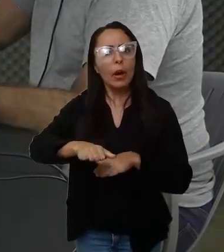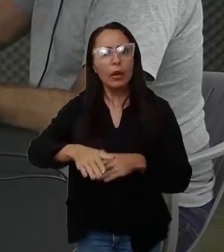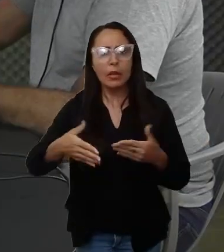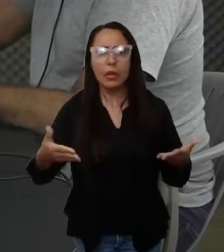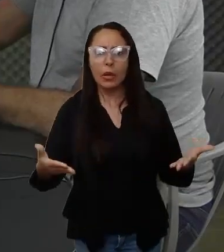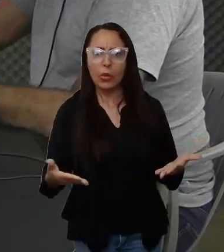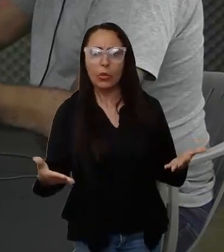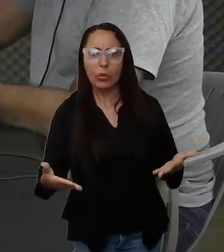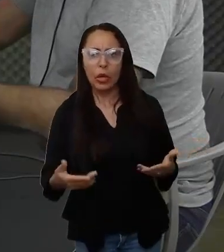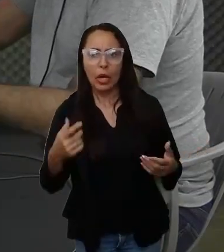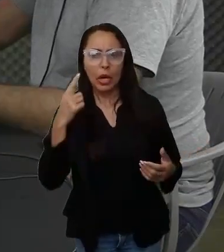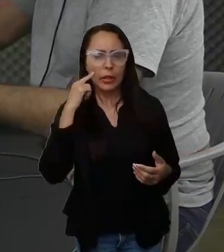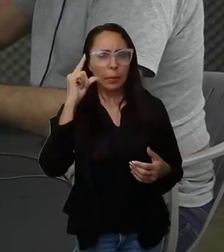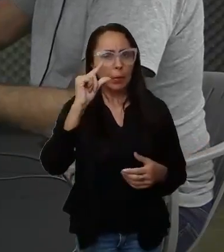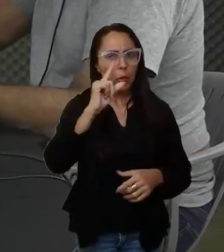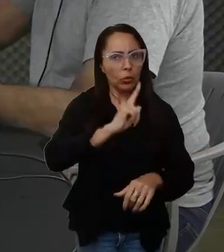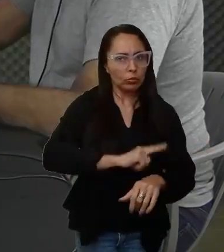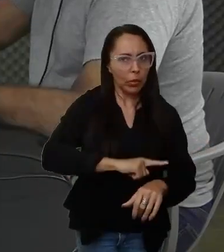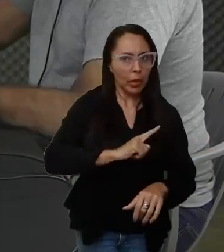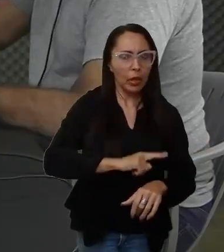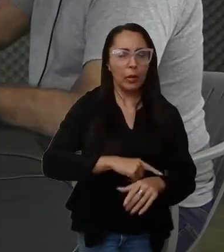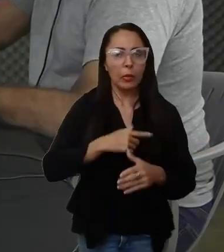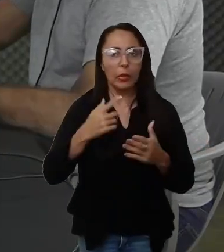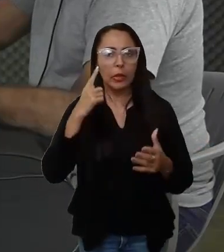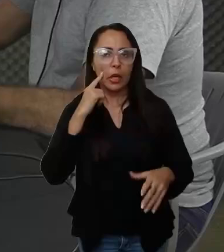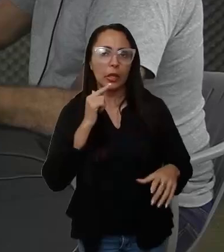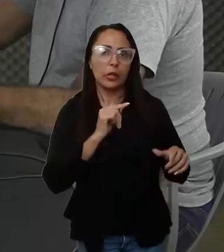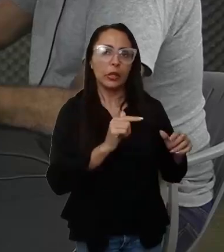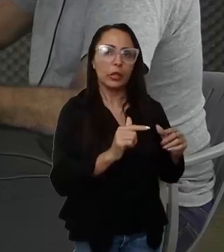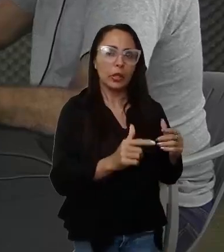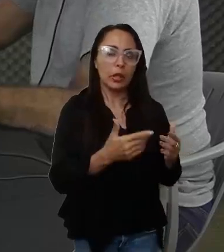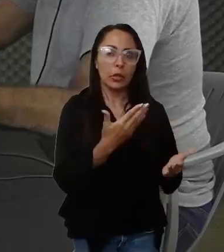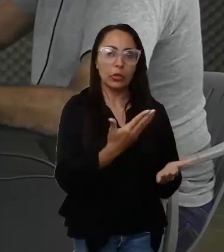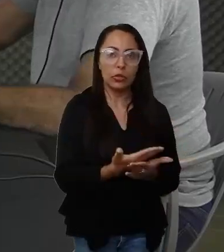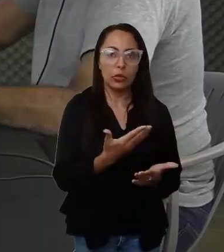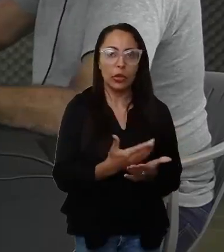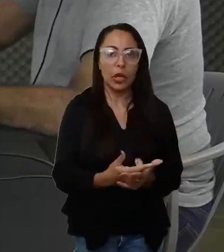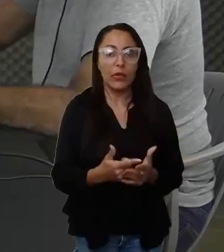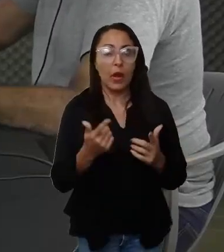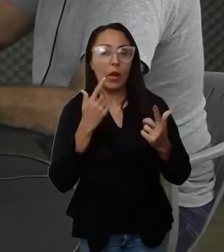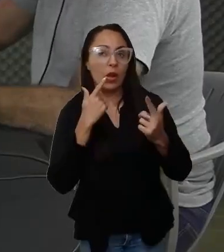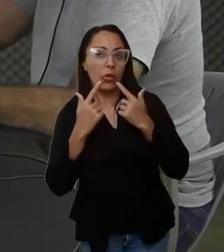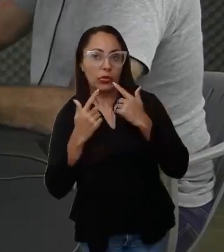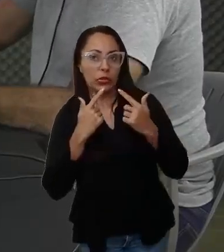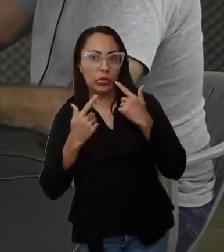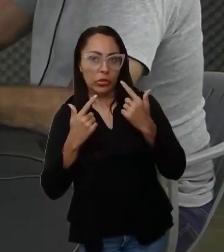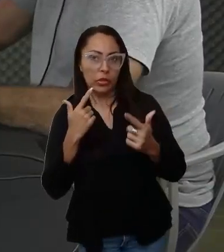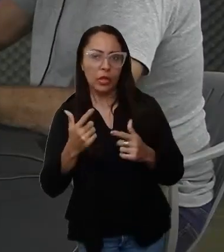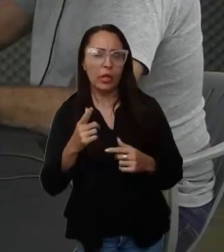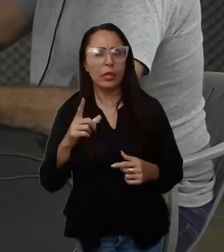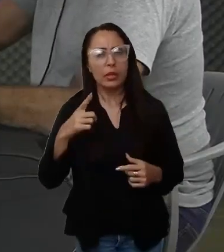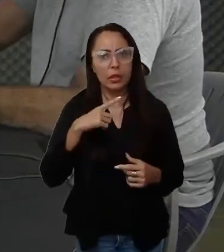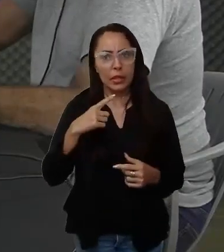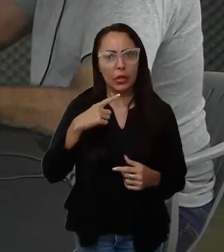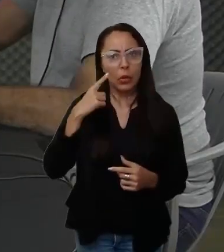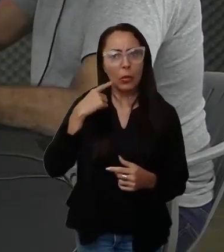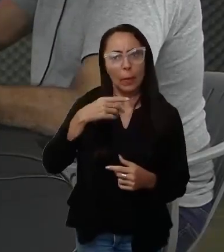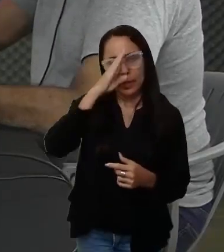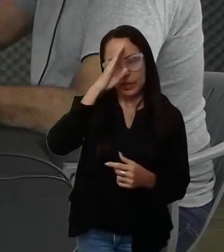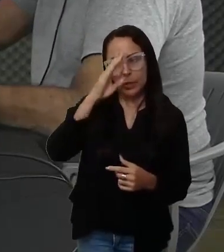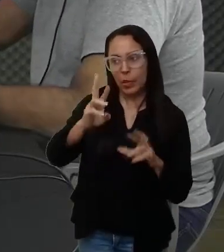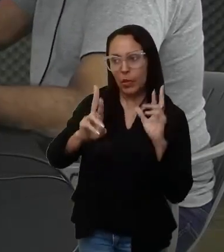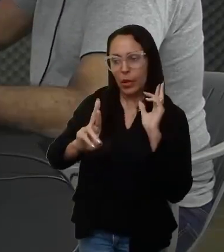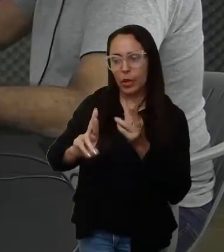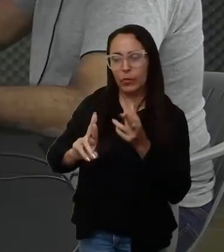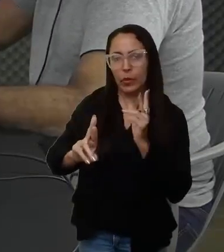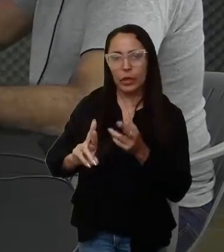até pouco tempo, quem estudava logística, como eu comecei a estudar logística dentro da administração da produção, tinha como principal referência, inclusive